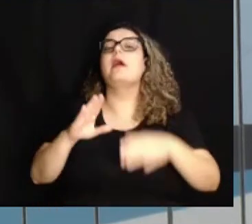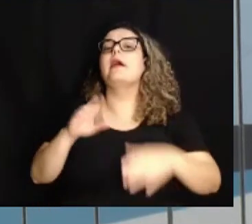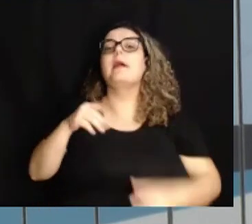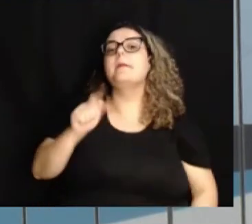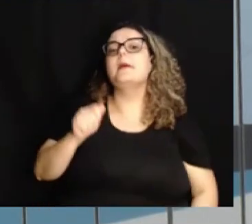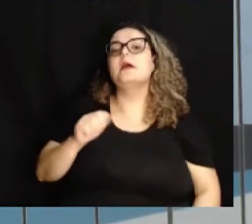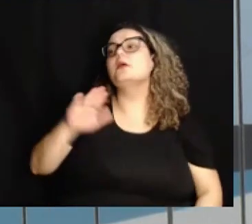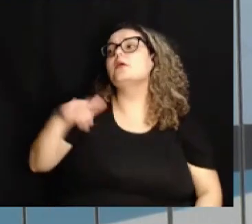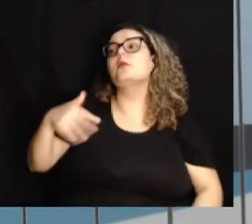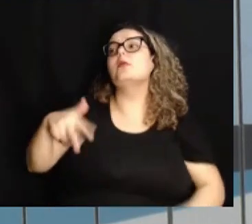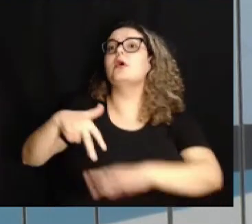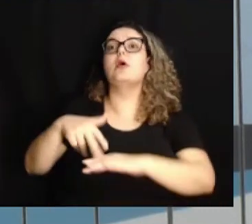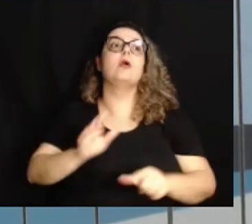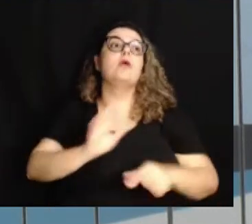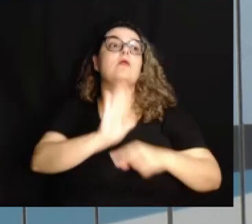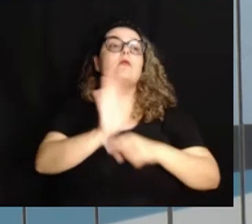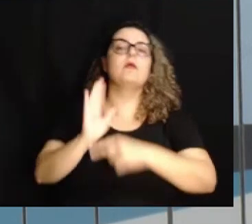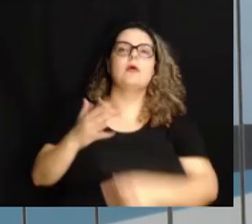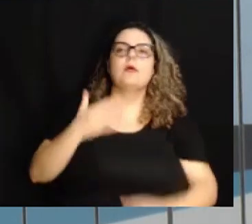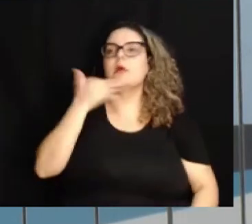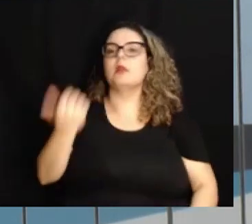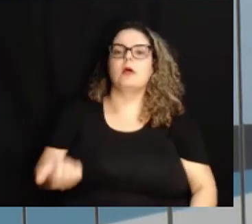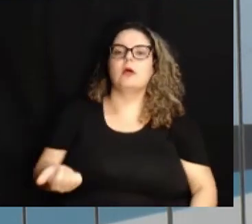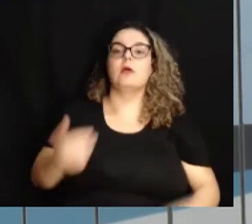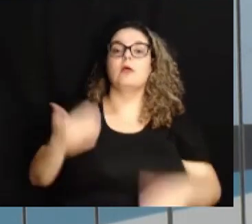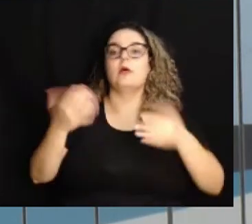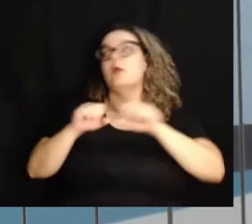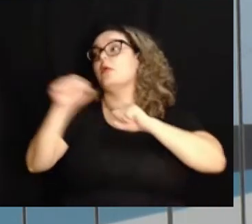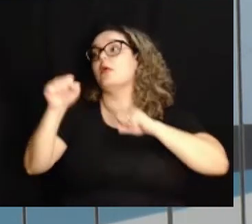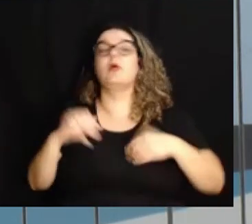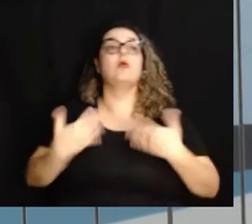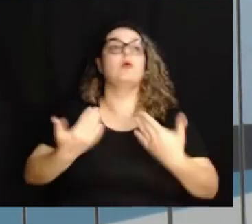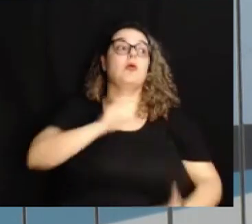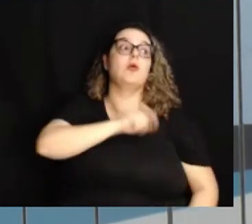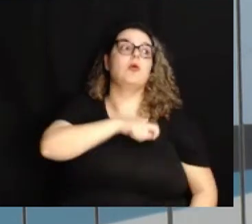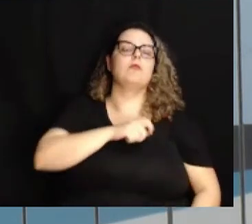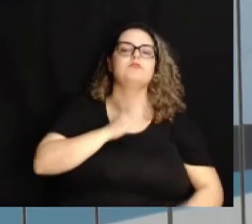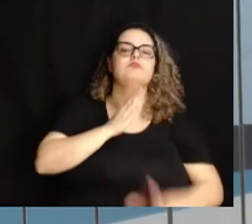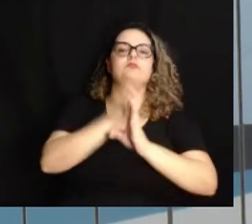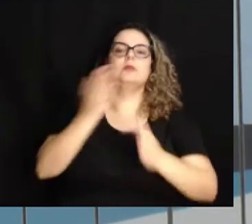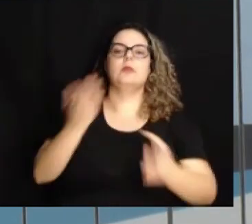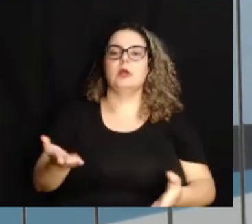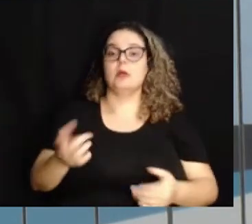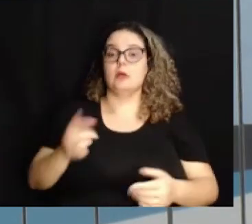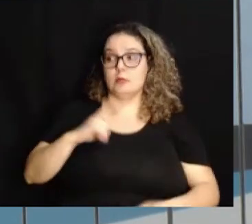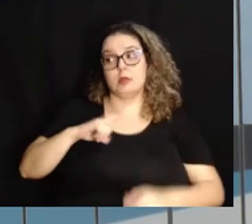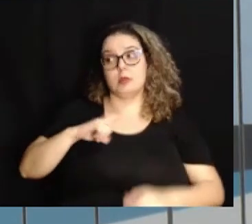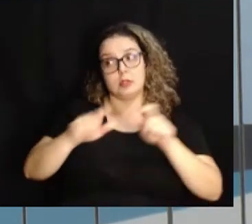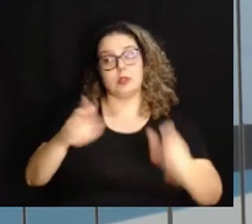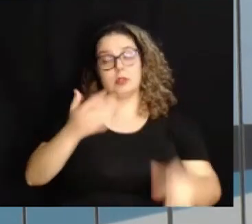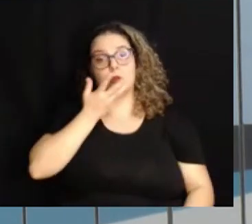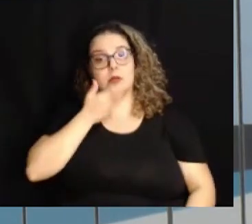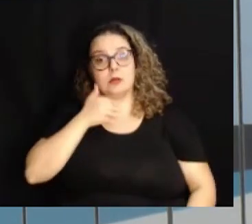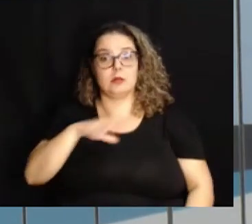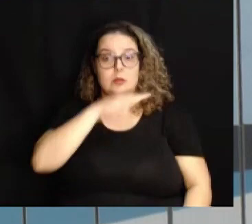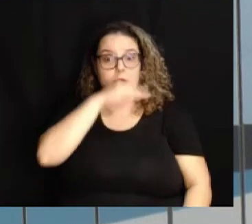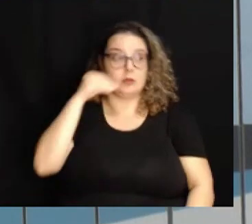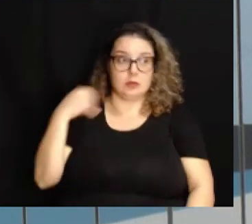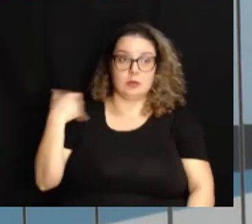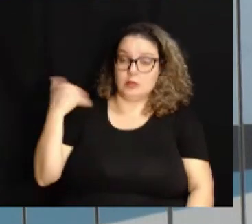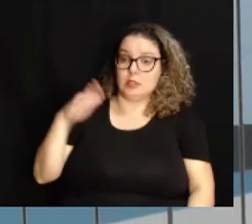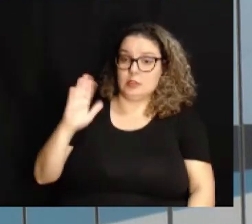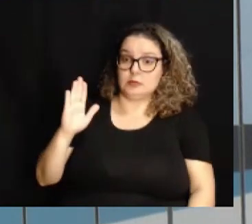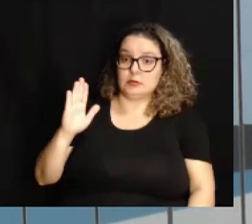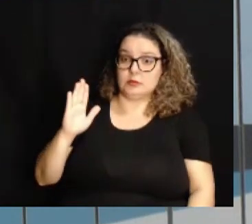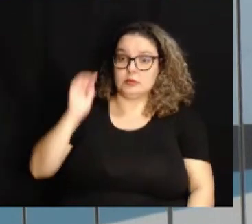filme? Sabe? Que herói que você gosta? Ou que vilão você se identifica? Porque tem muita criança, muito adolescente ou adulto, né, que gosta do vilão por